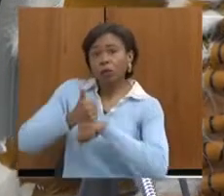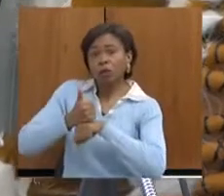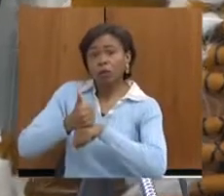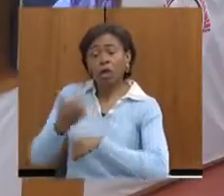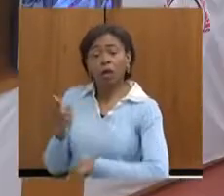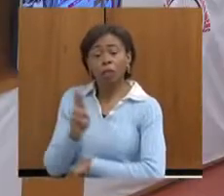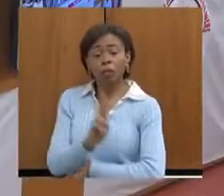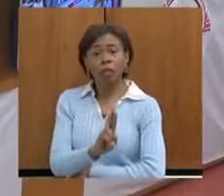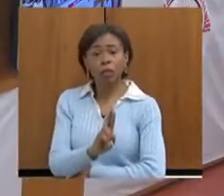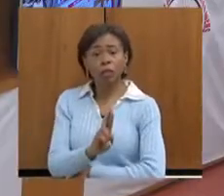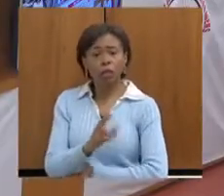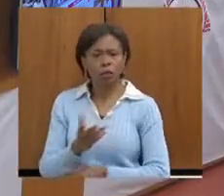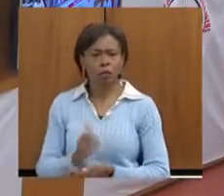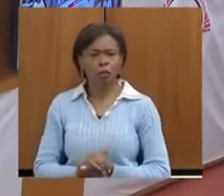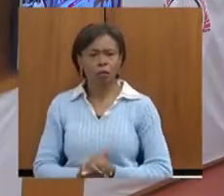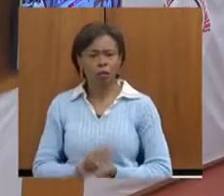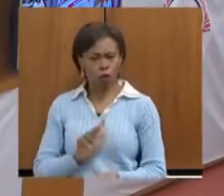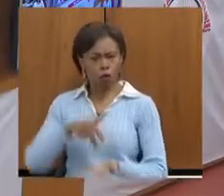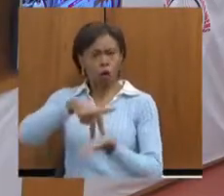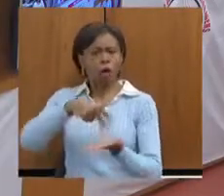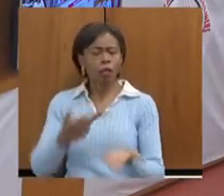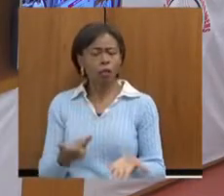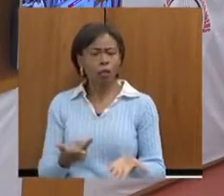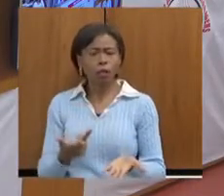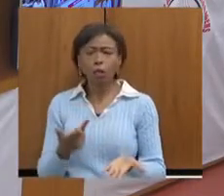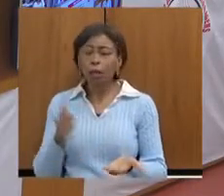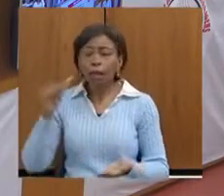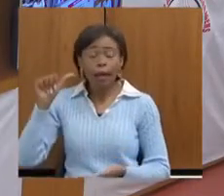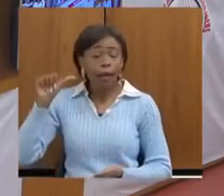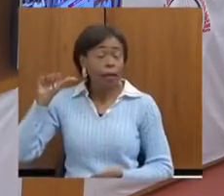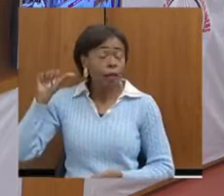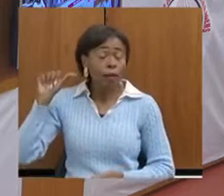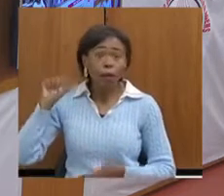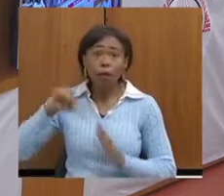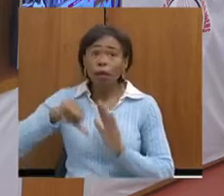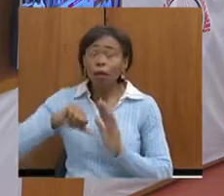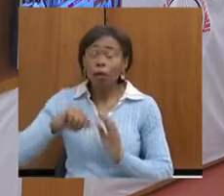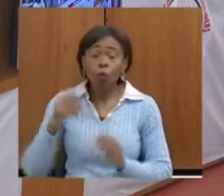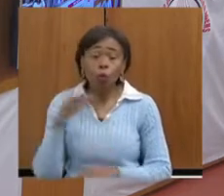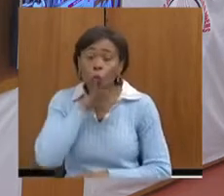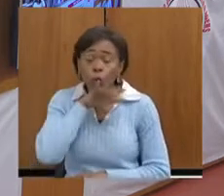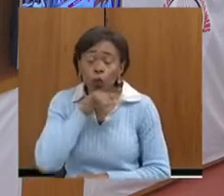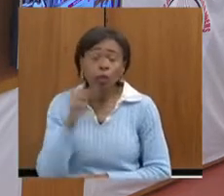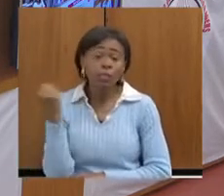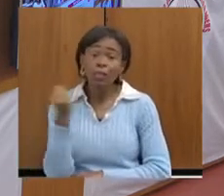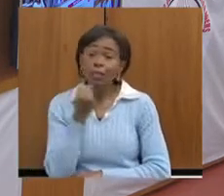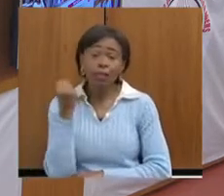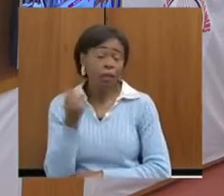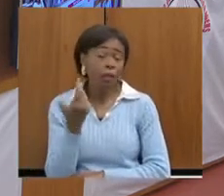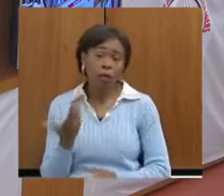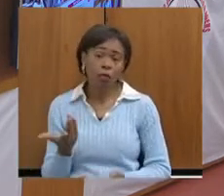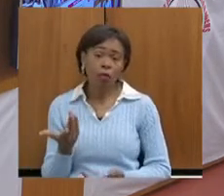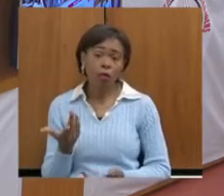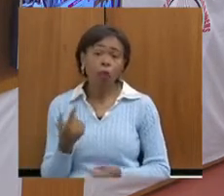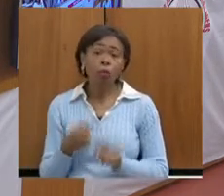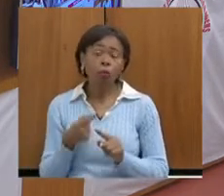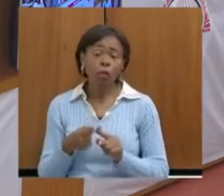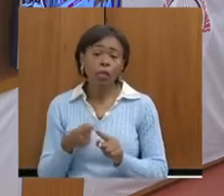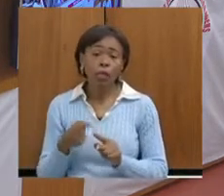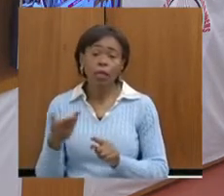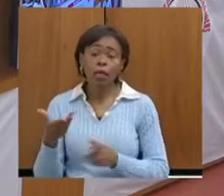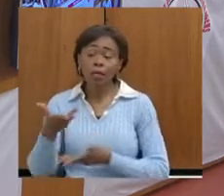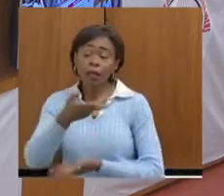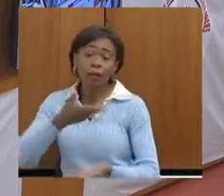uma político grave porque aí você desorganize transfere o o protagonismo